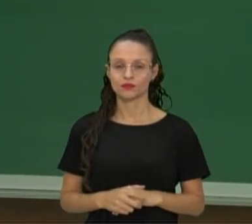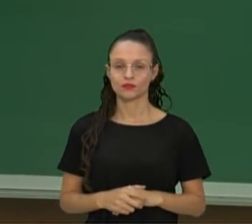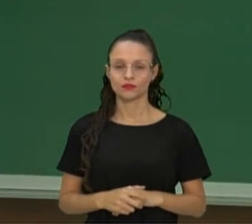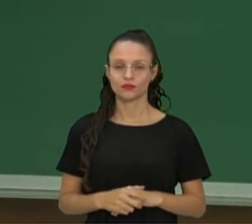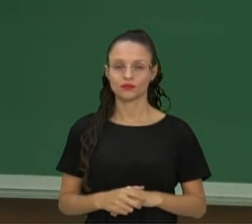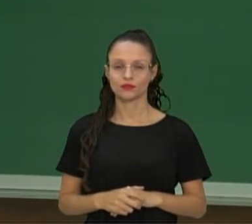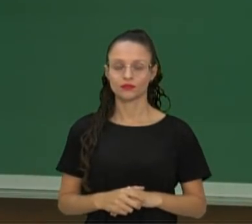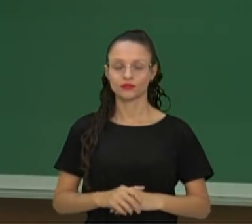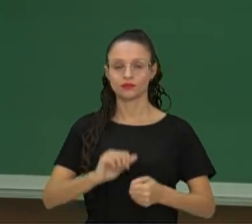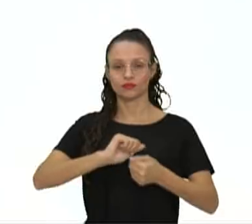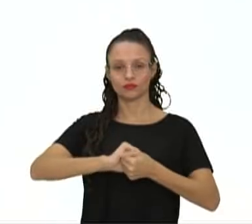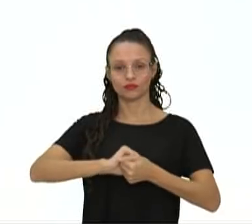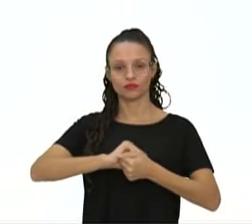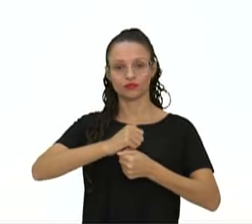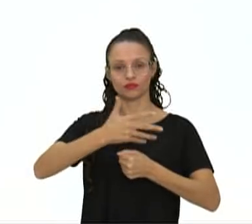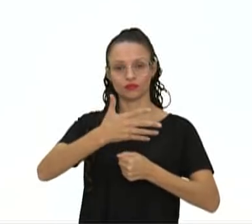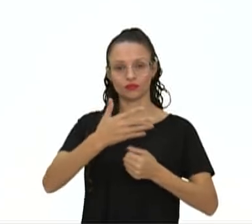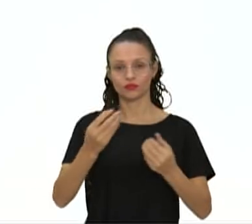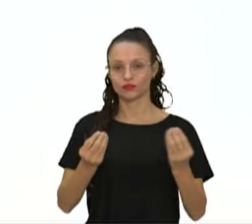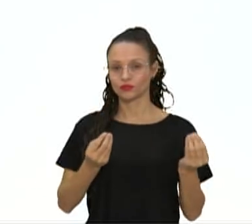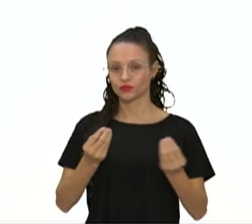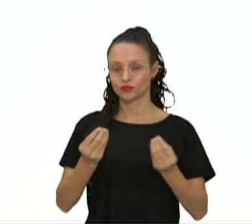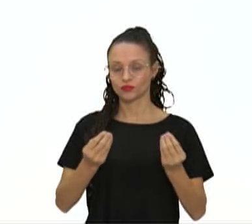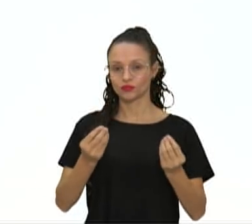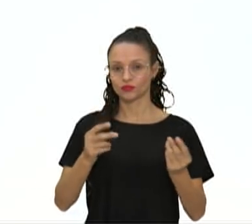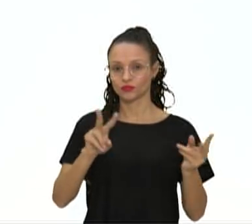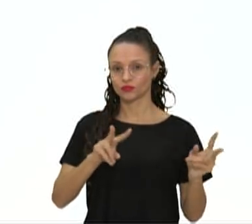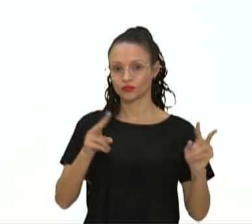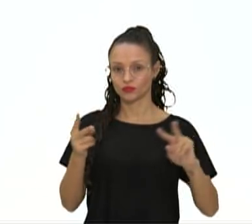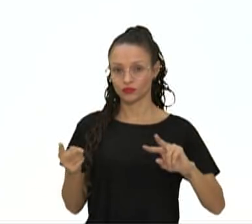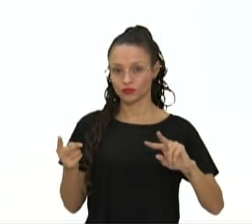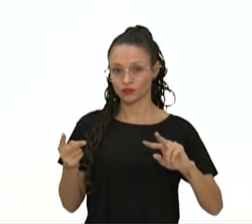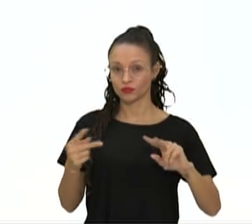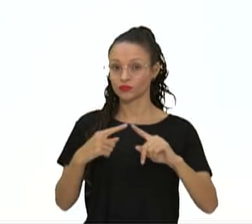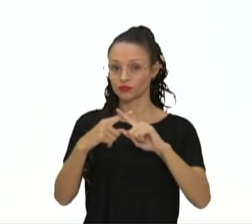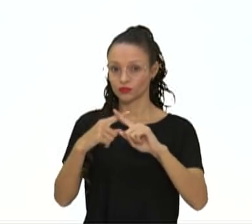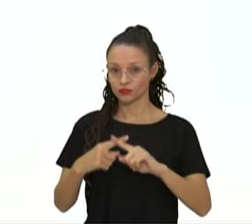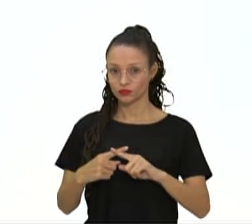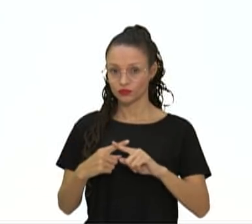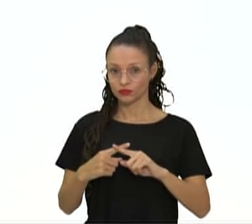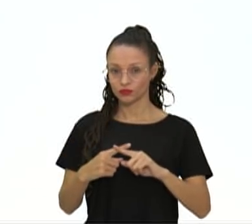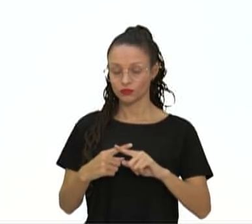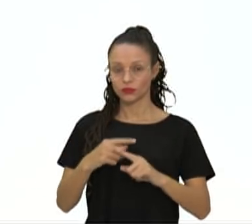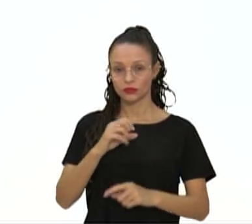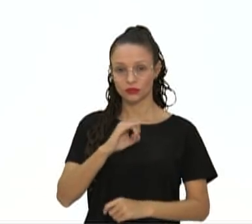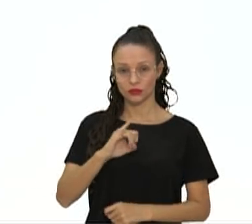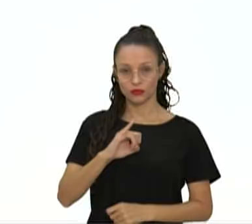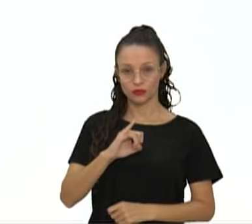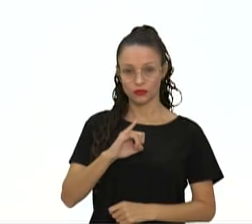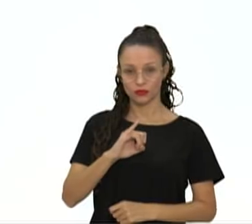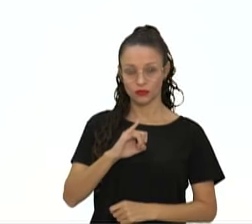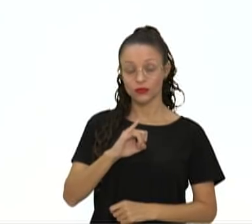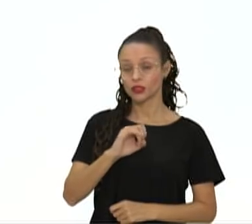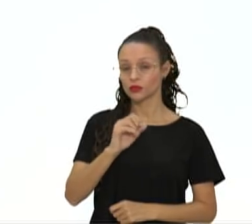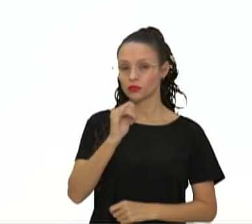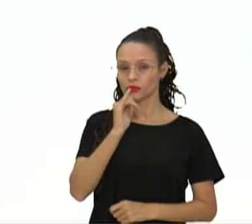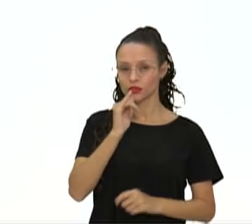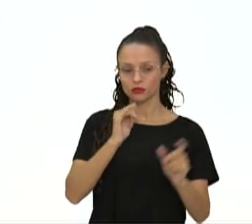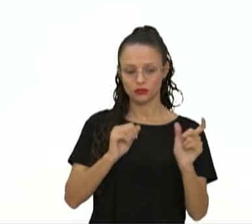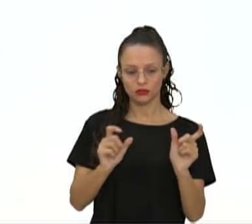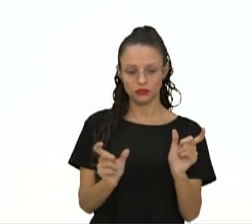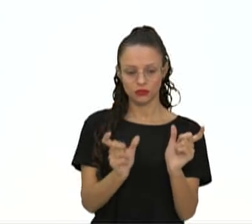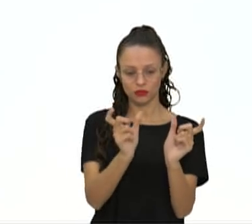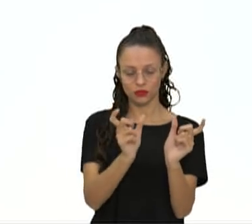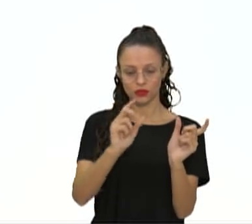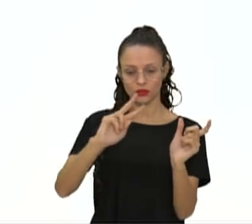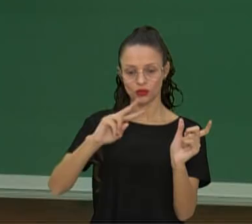E a potenciação? A potenciação você vai transformar numa multiplicação. Se for um quadrado, um cubo de um binômio, por exemplo, você vai recair em